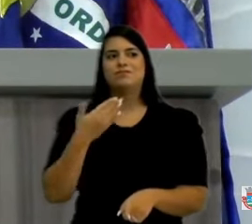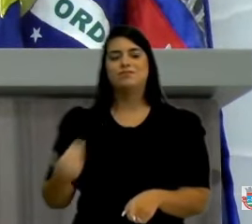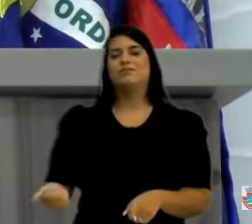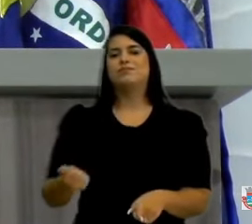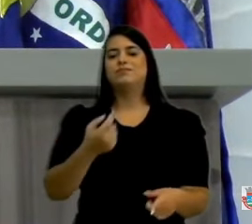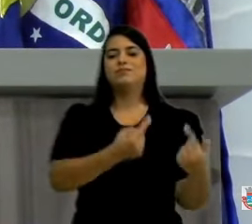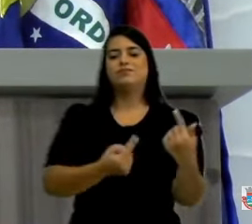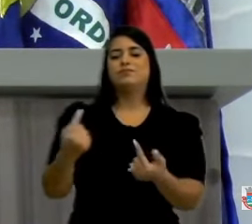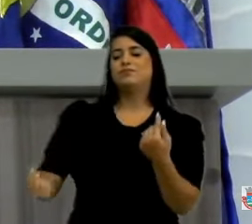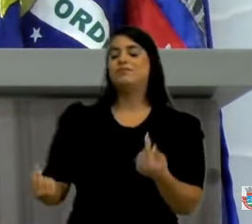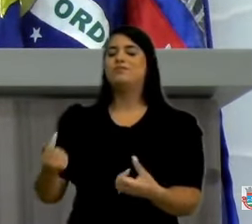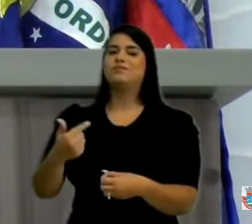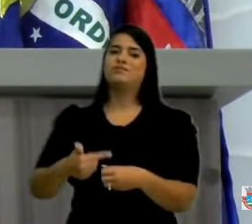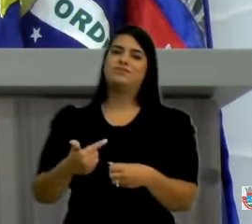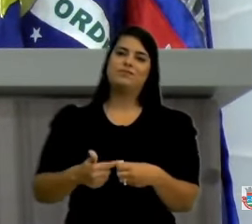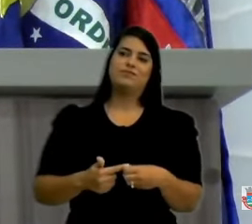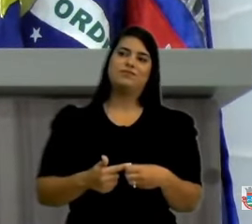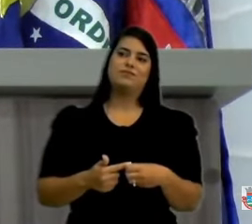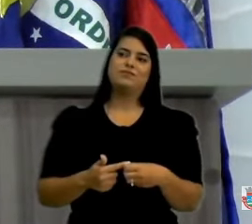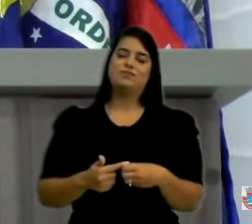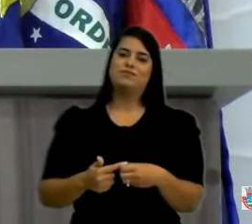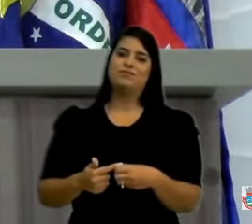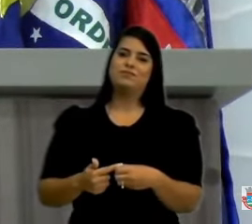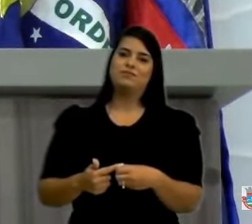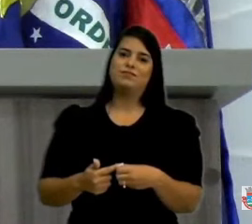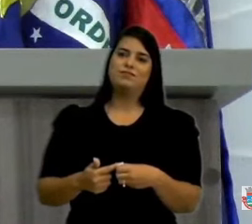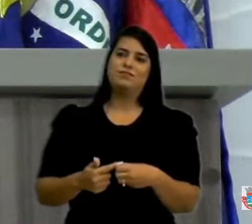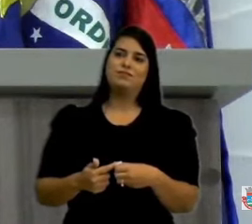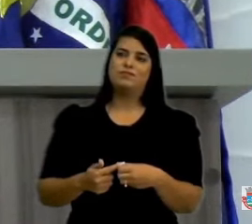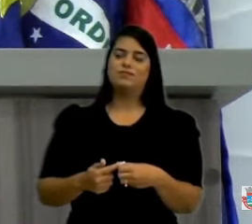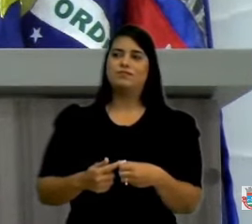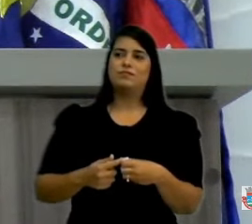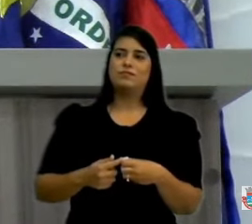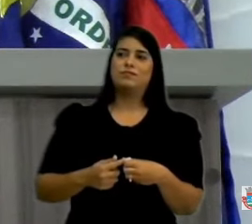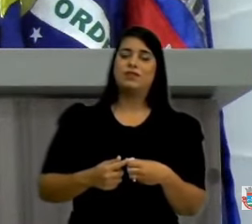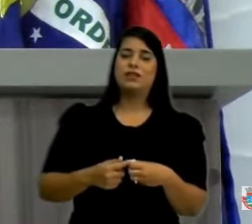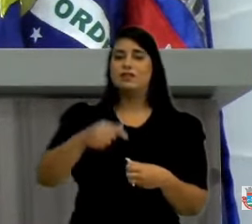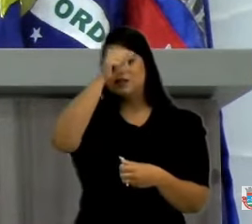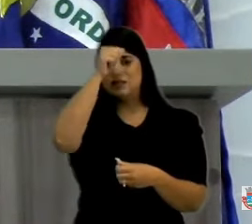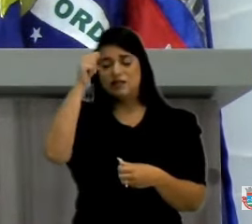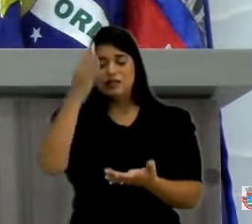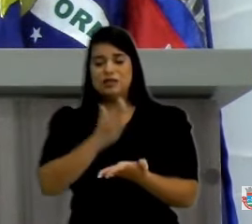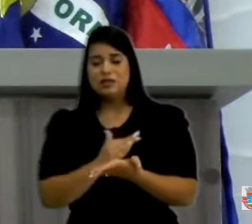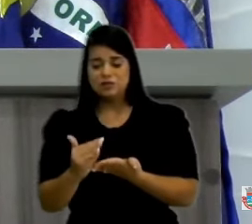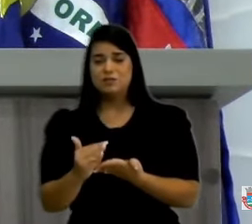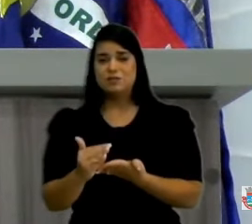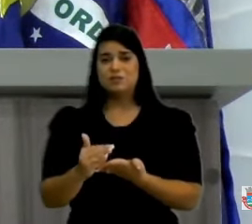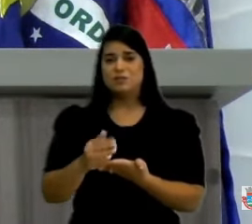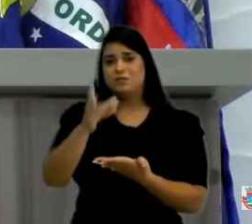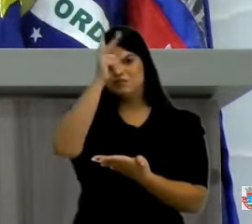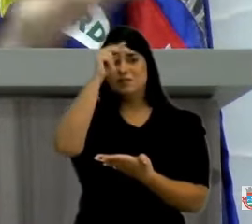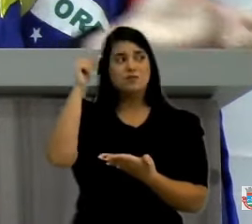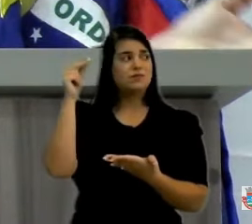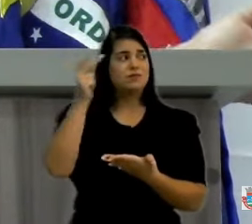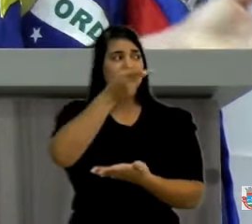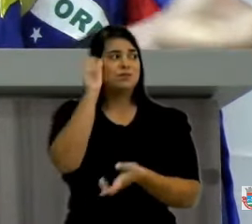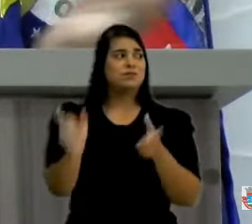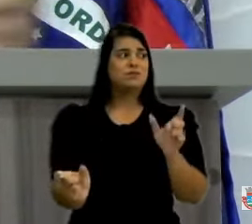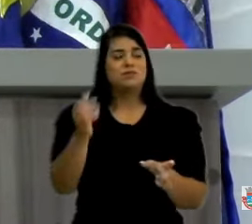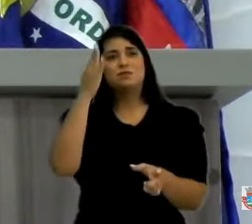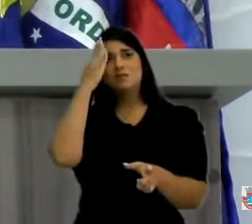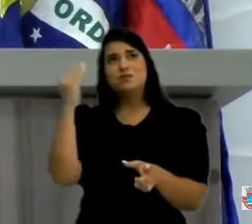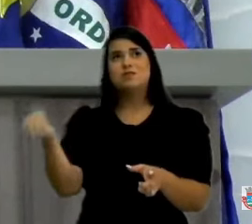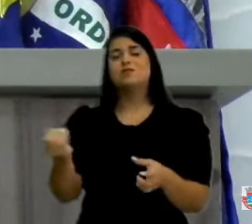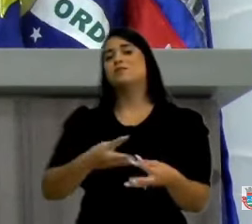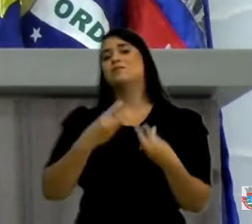E pela nossa cidade. Quando Alexandre entrou aqui como prefeito, as pessoas sabiam o estado que a